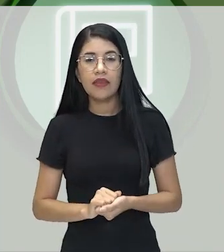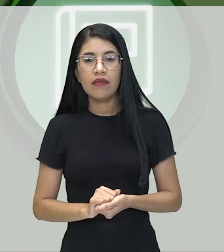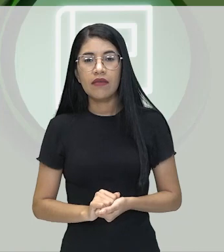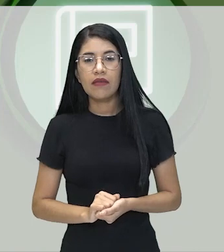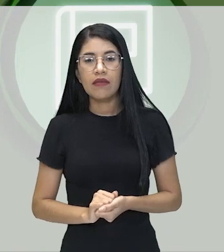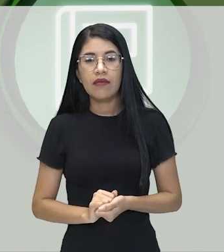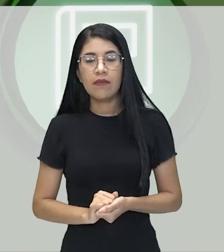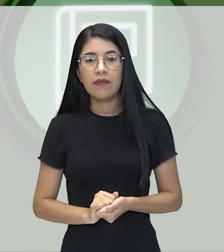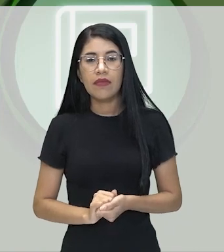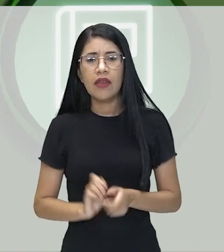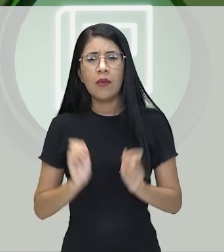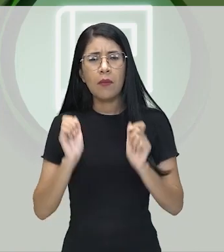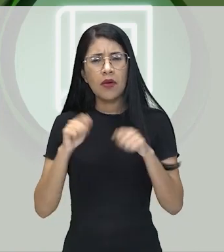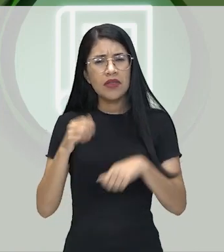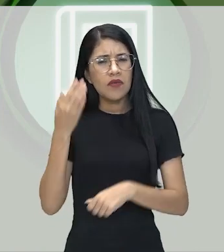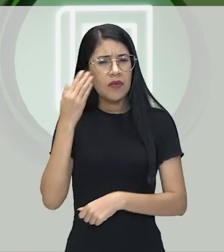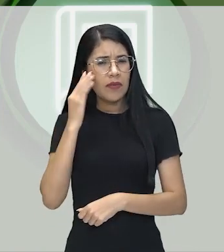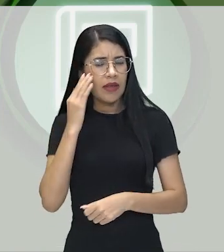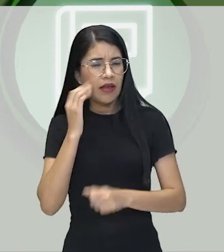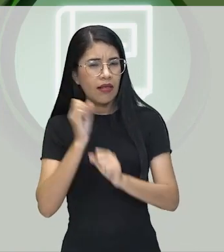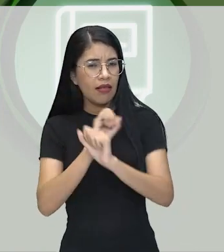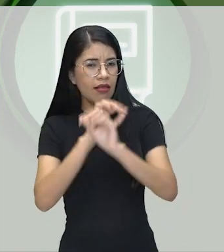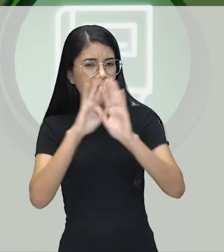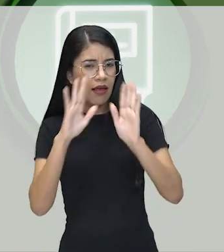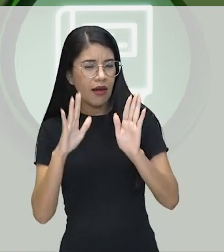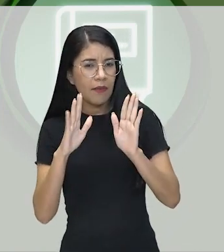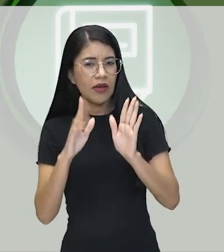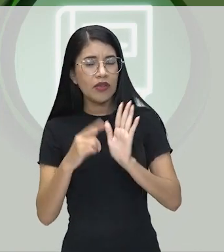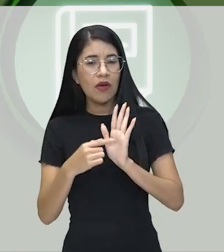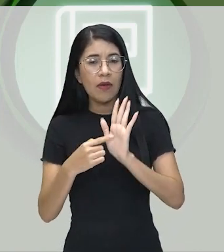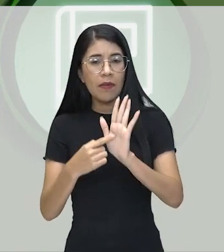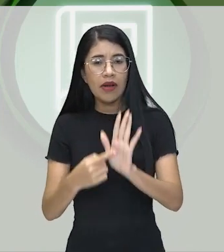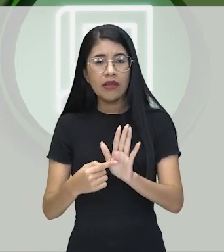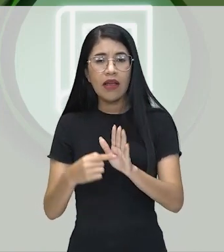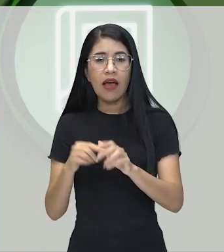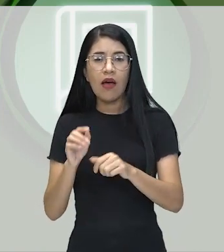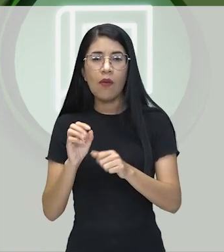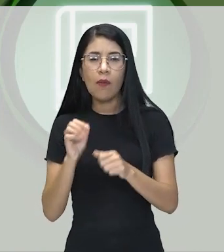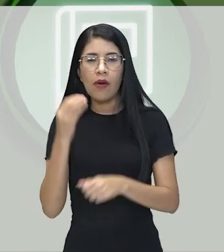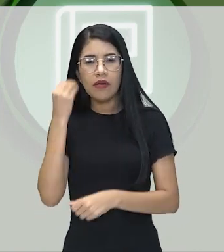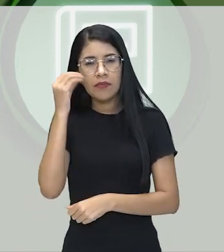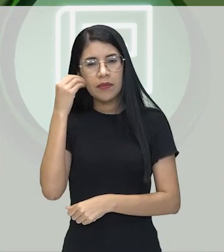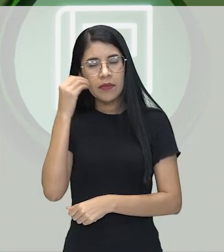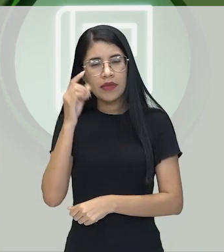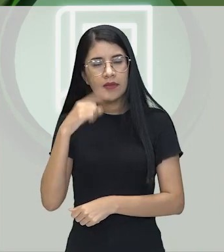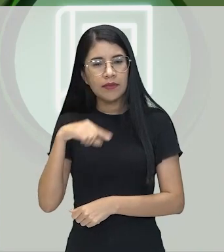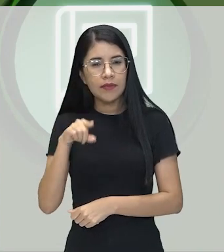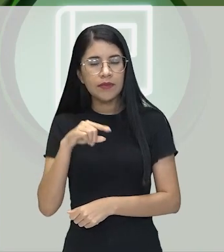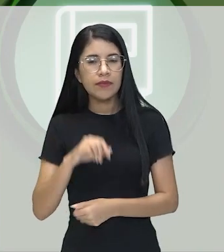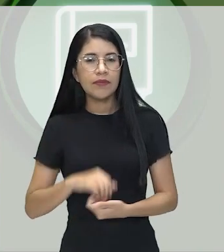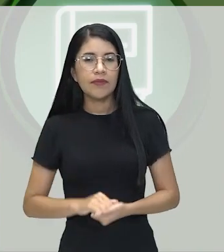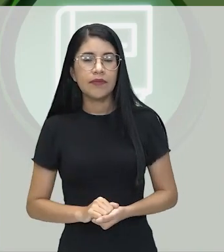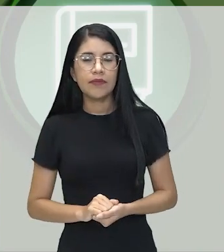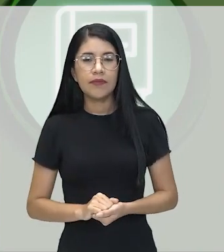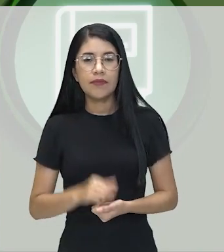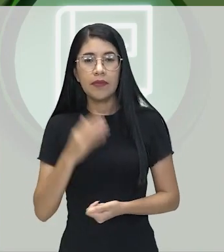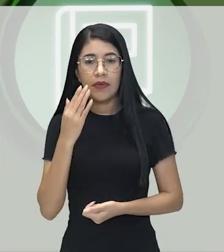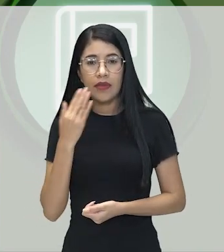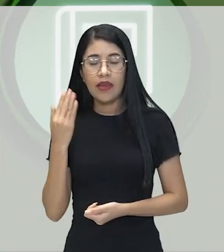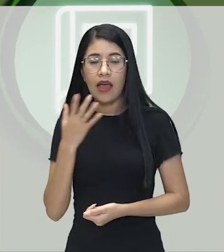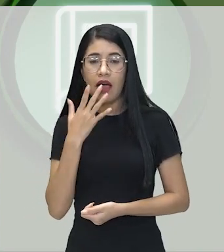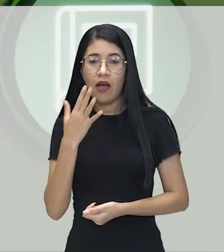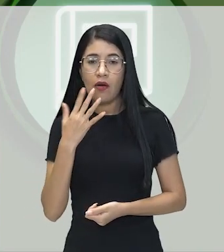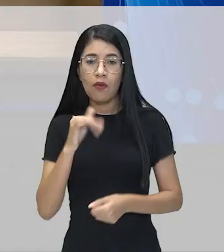consiga compreender muito bem isso daí, eu trouxe para ti aqui um experimento. Dá só uma olhada aí nesse experimento sobre a cor